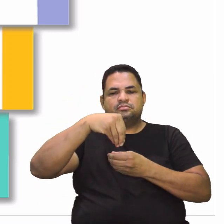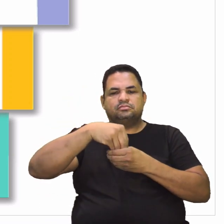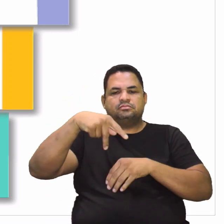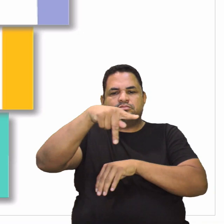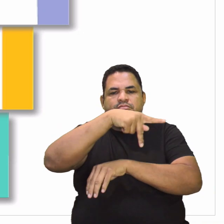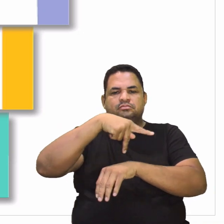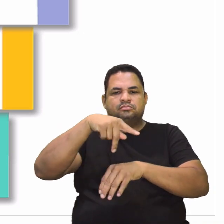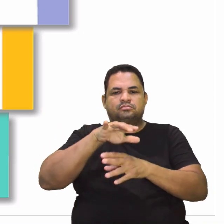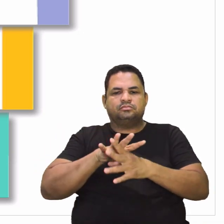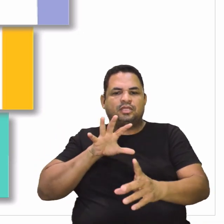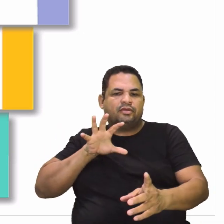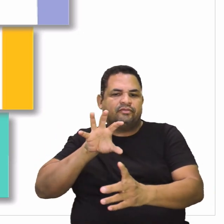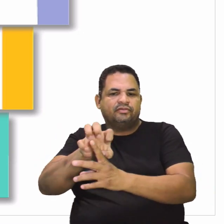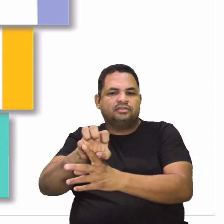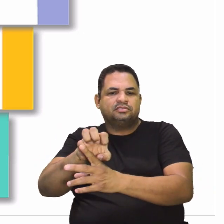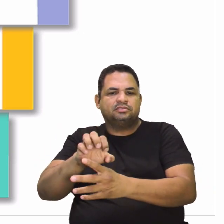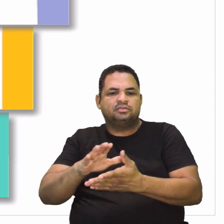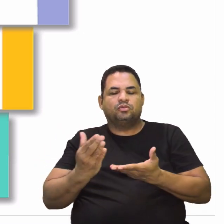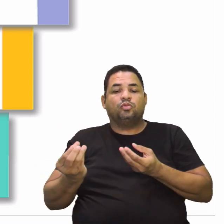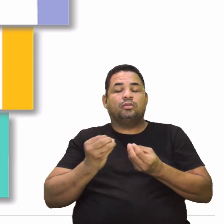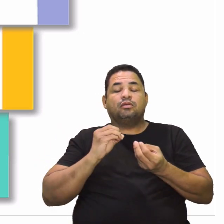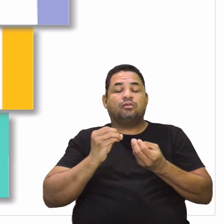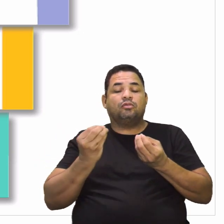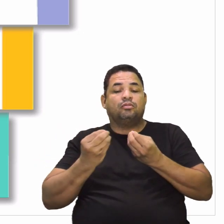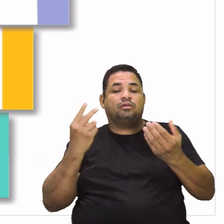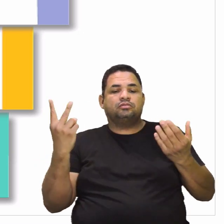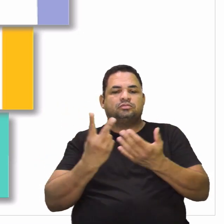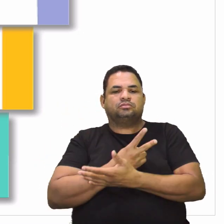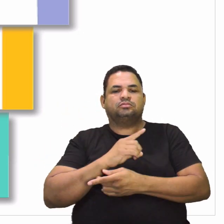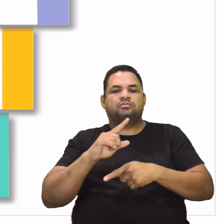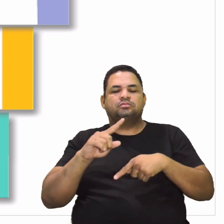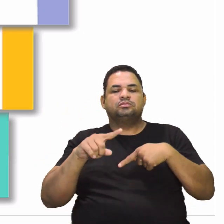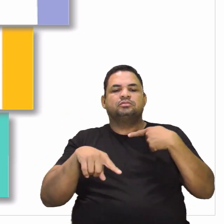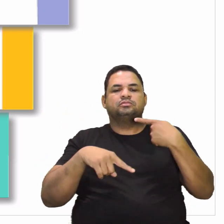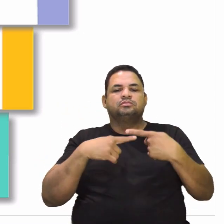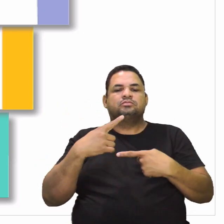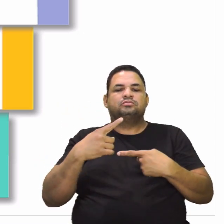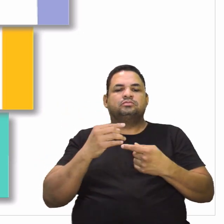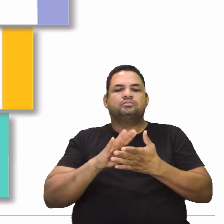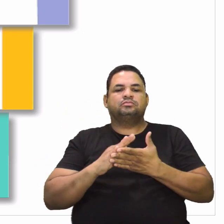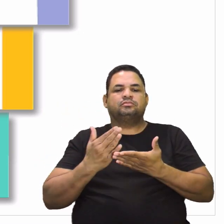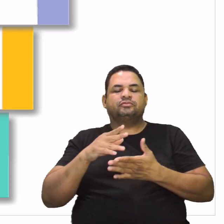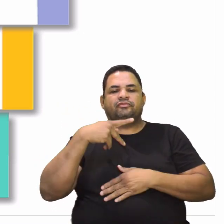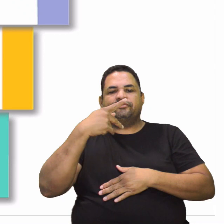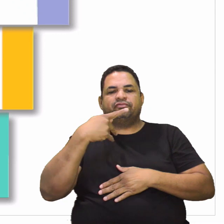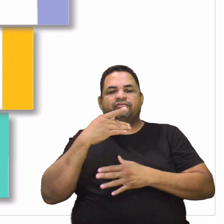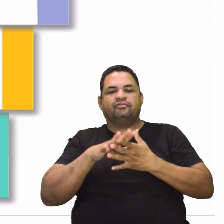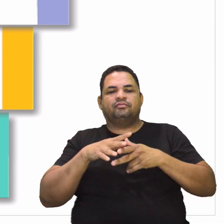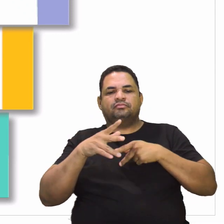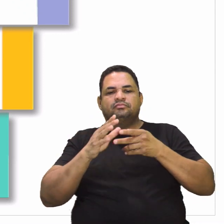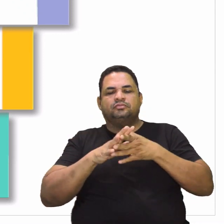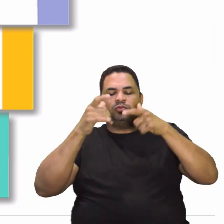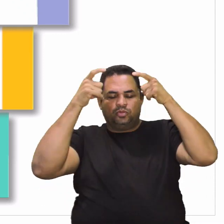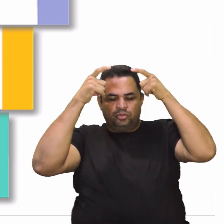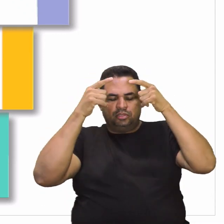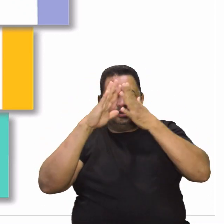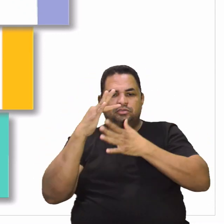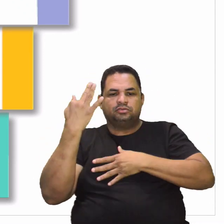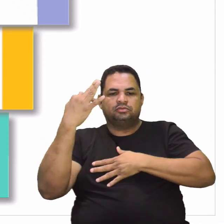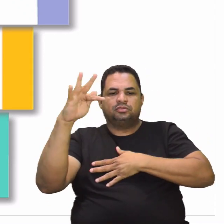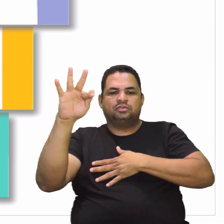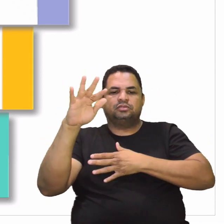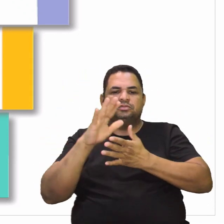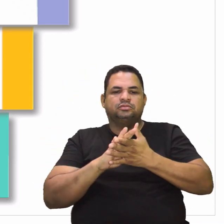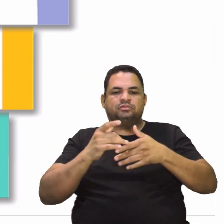a invasão. Como foi que se deu? Depois eu parto para falar sobre os reinos francos,